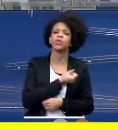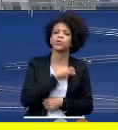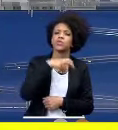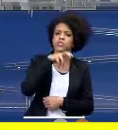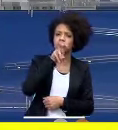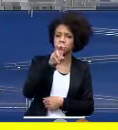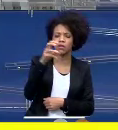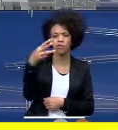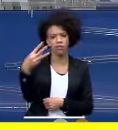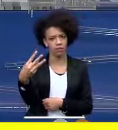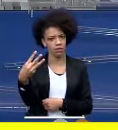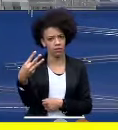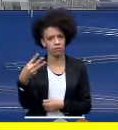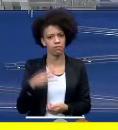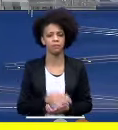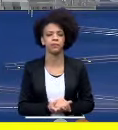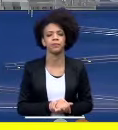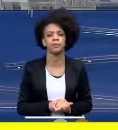53.